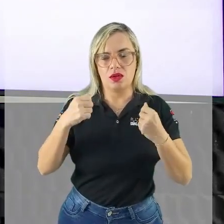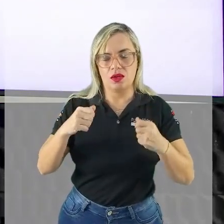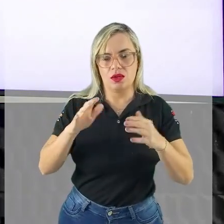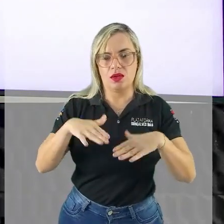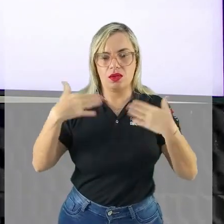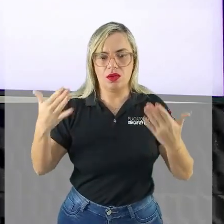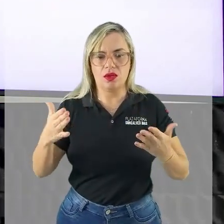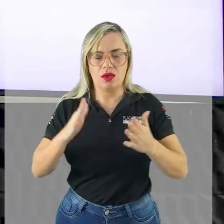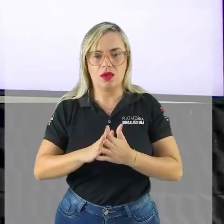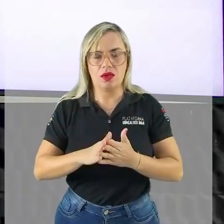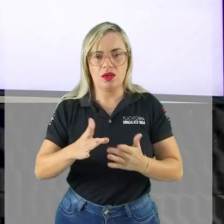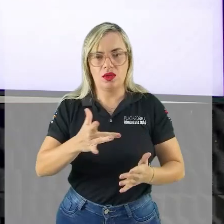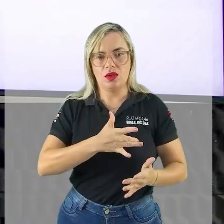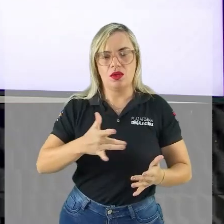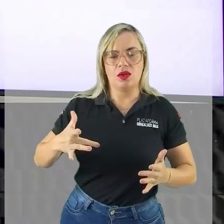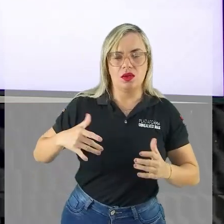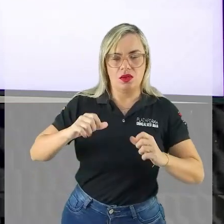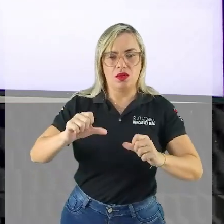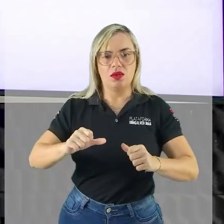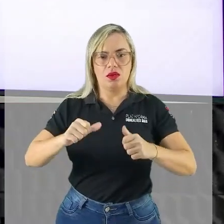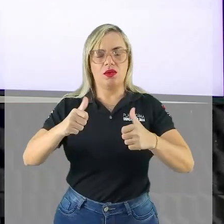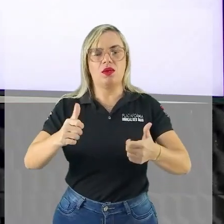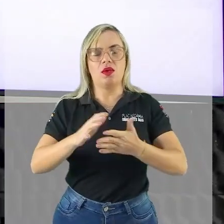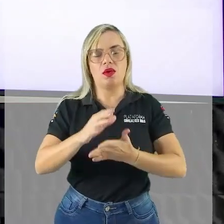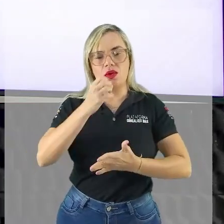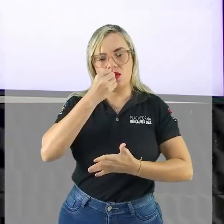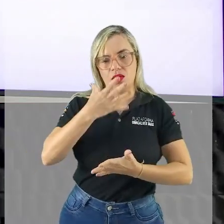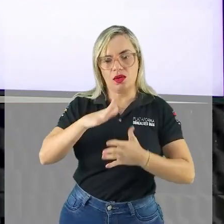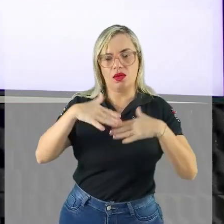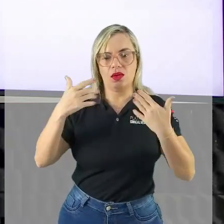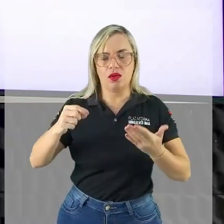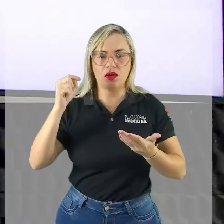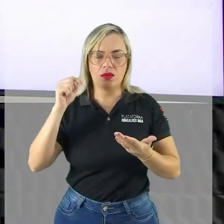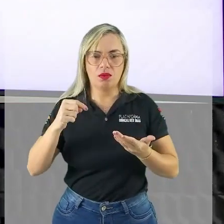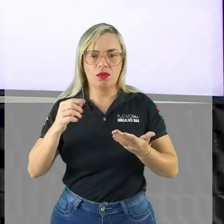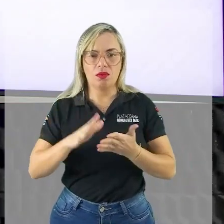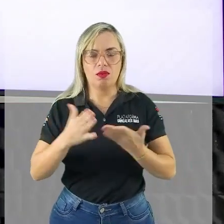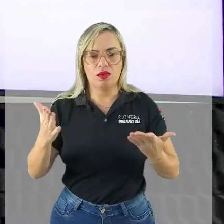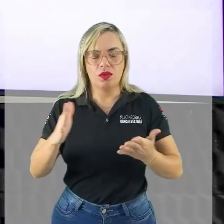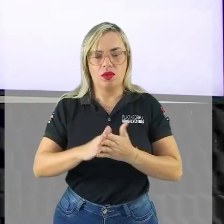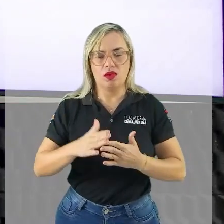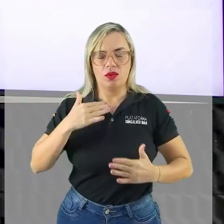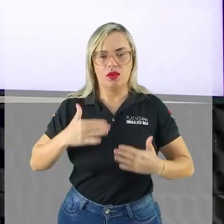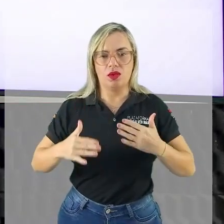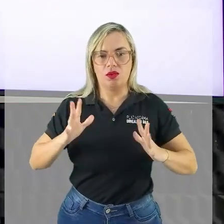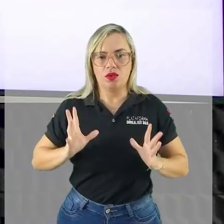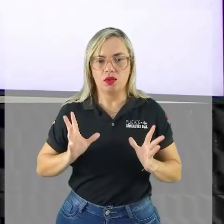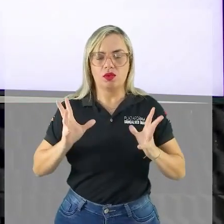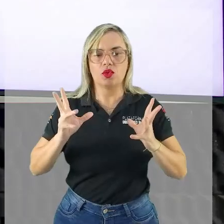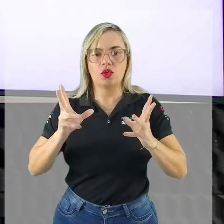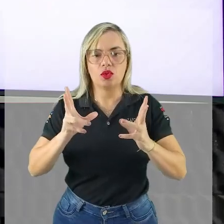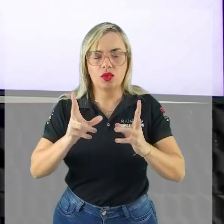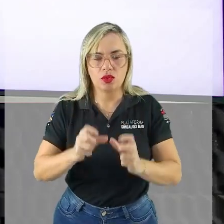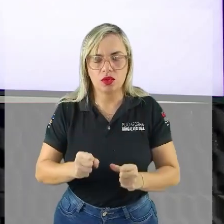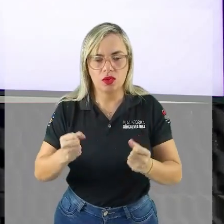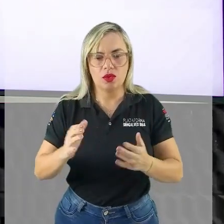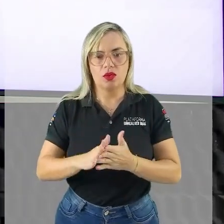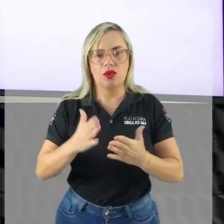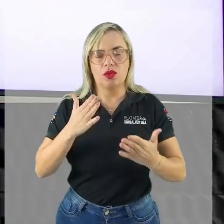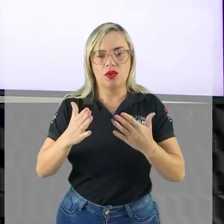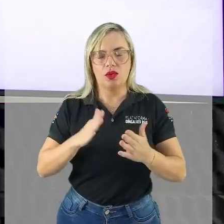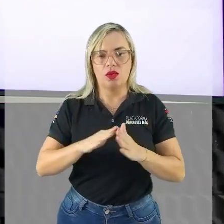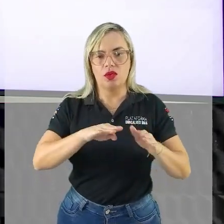ou ser saudáveis, elas precisam ser saudáveis para que o corpo, de uma forma geral, de